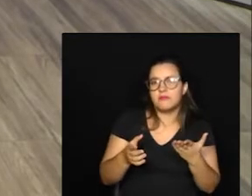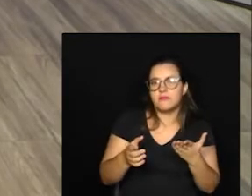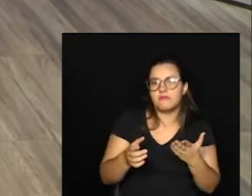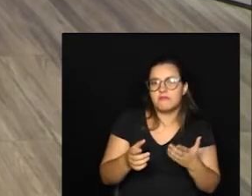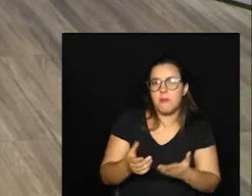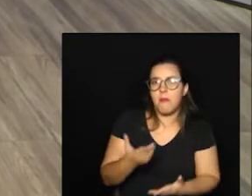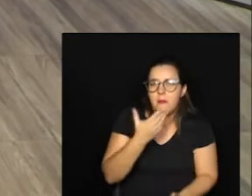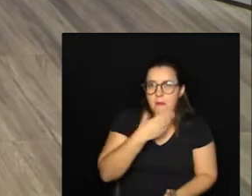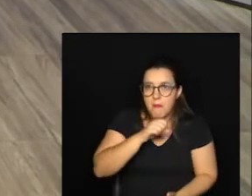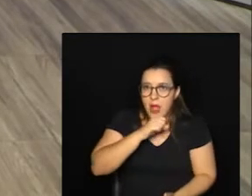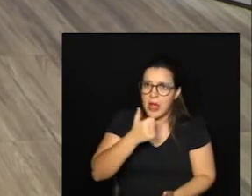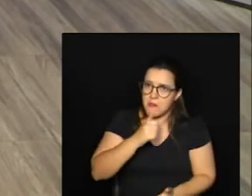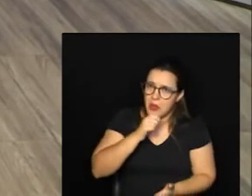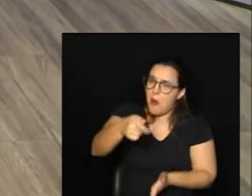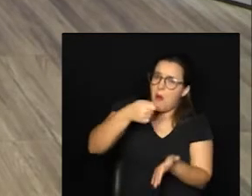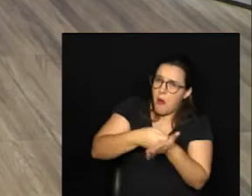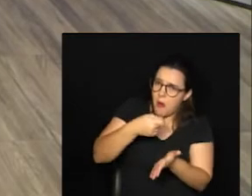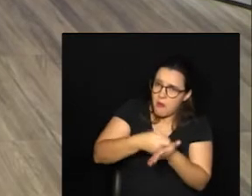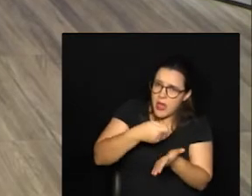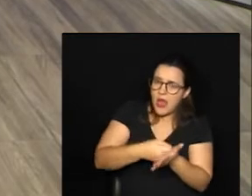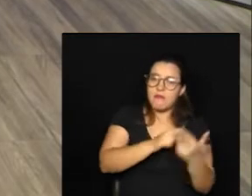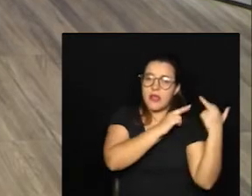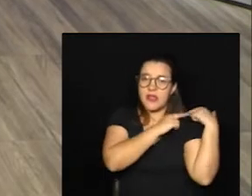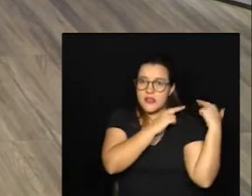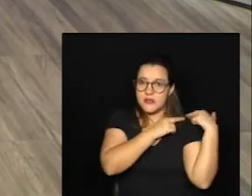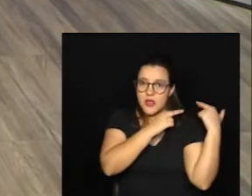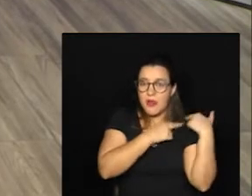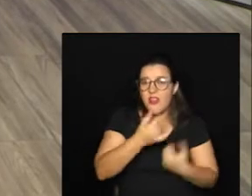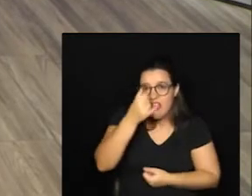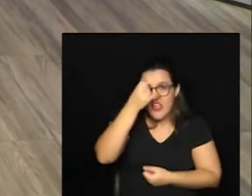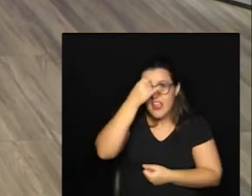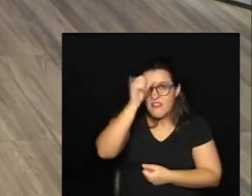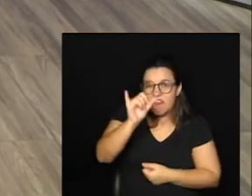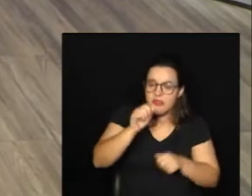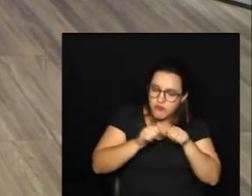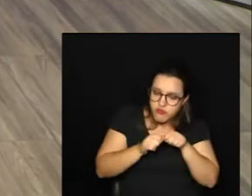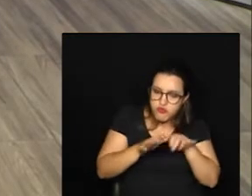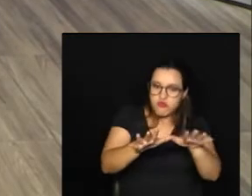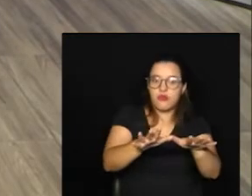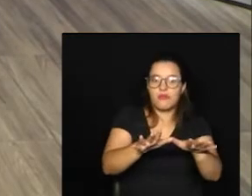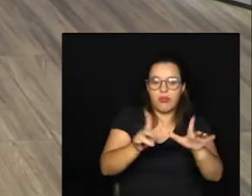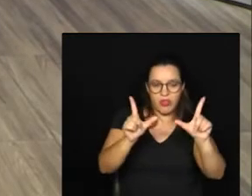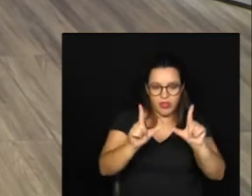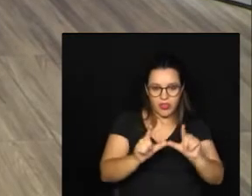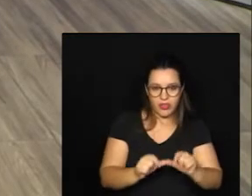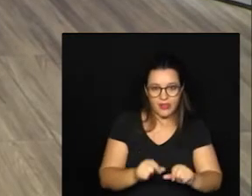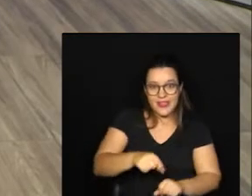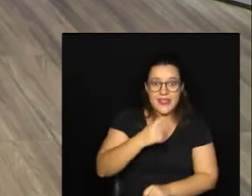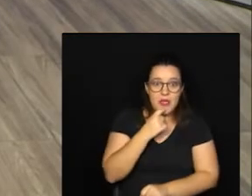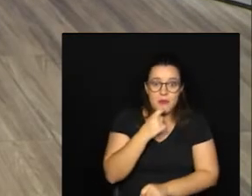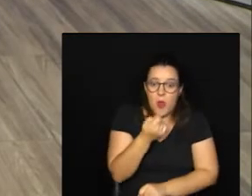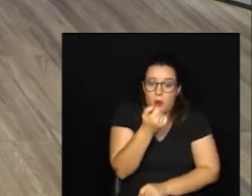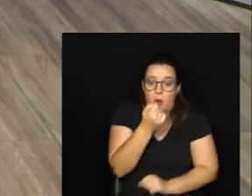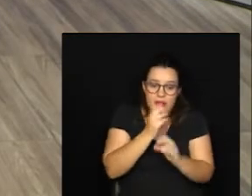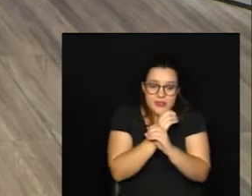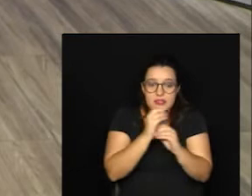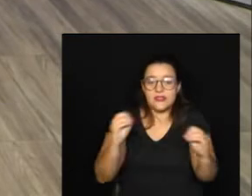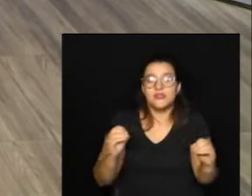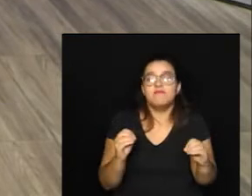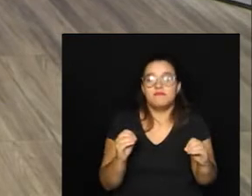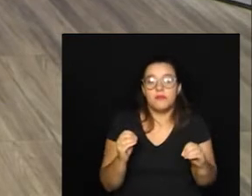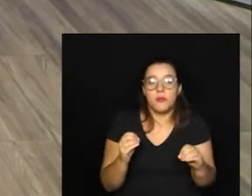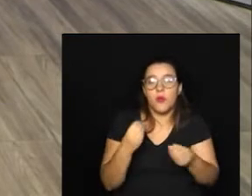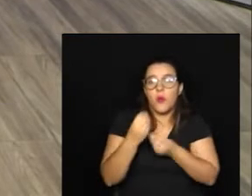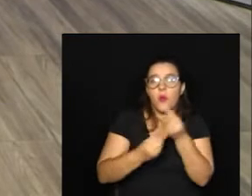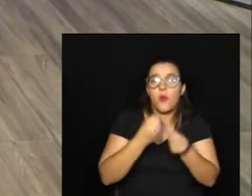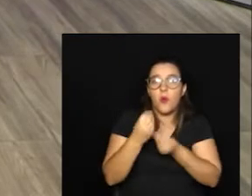praticamente obrigados a vacinar para a gente continuar com essa doença erradicada no município de Campinas. Como que deve